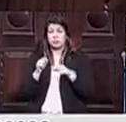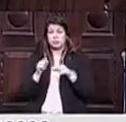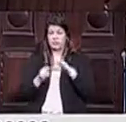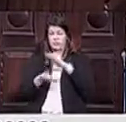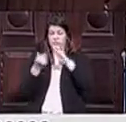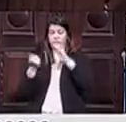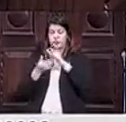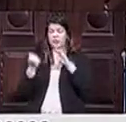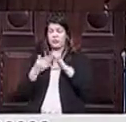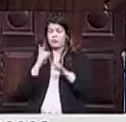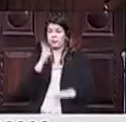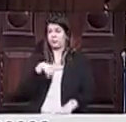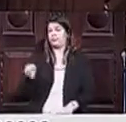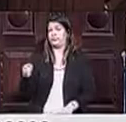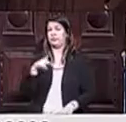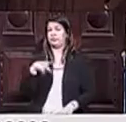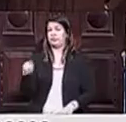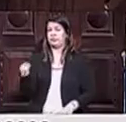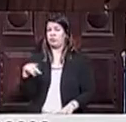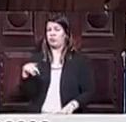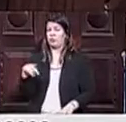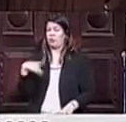dos professores